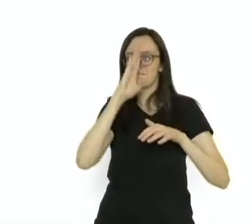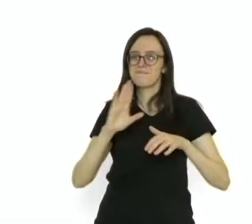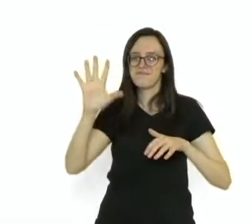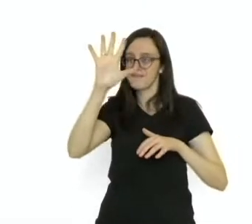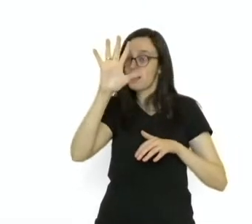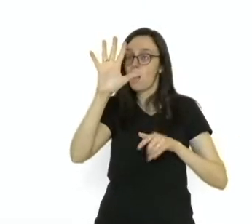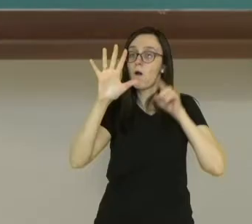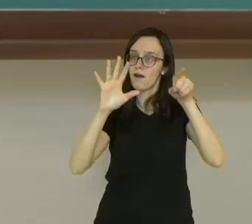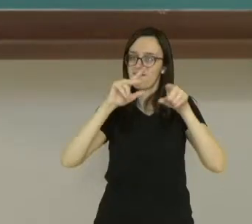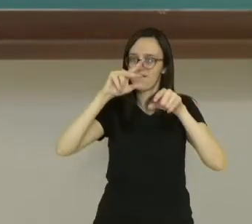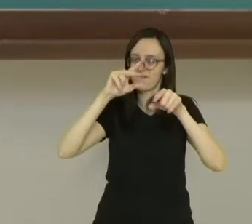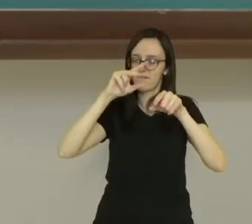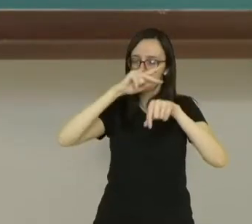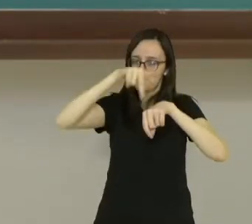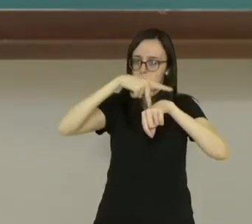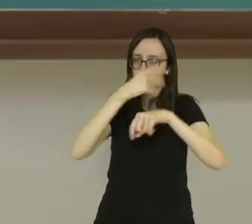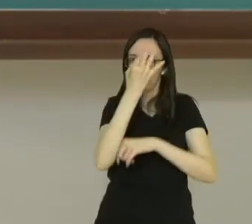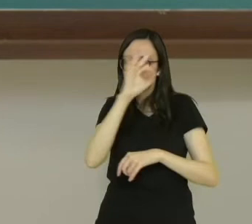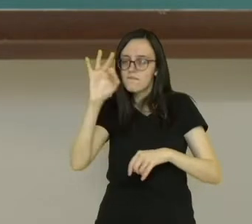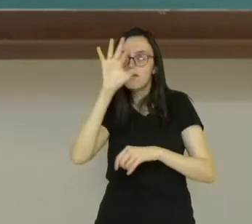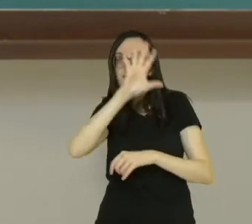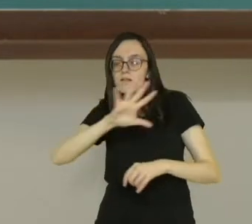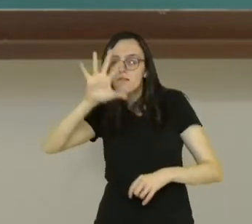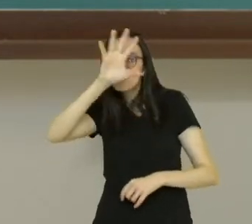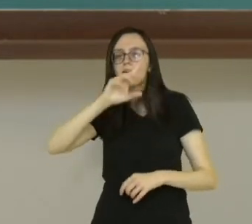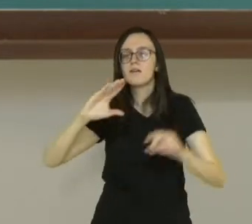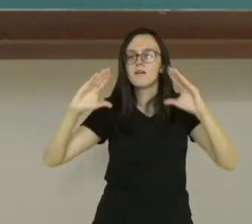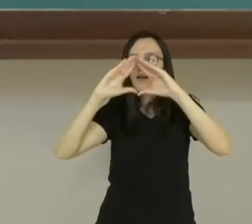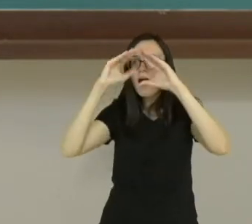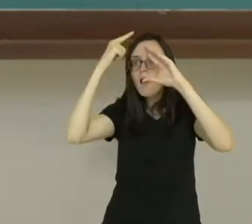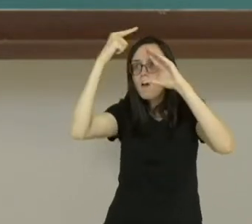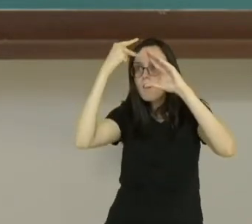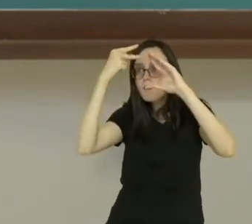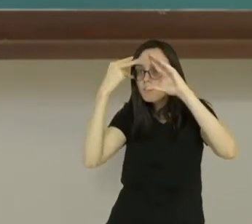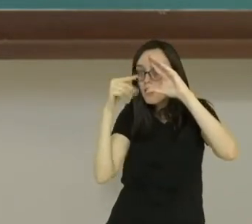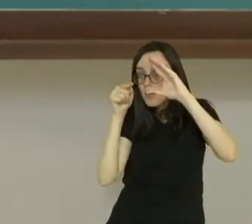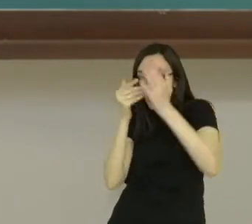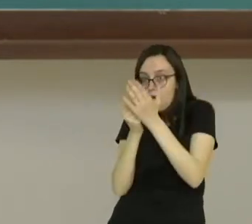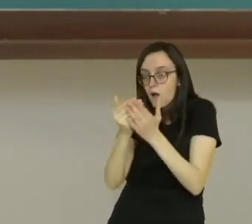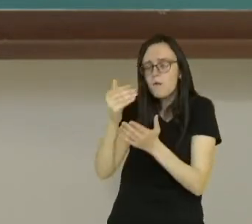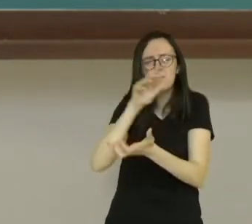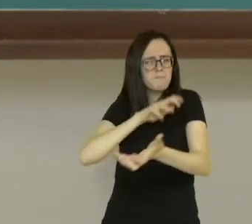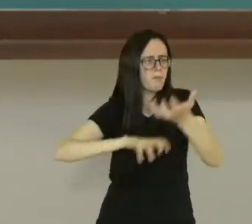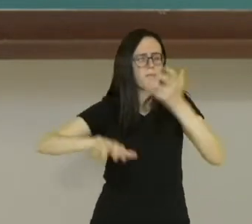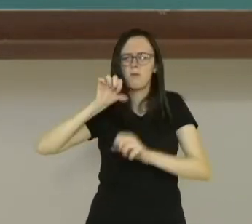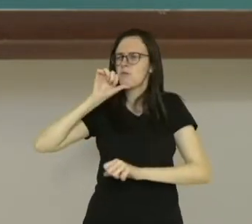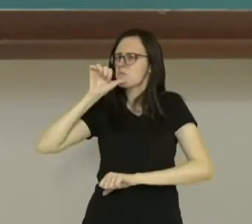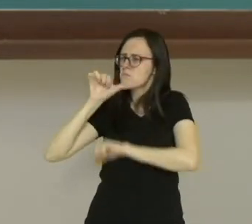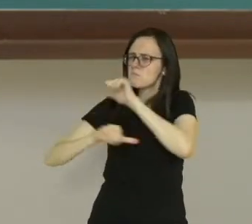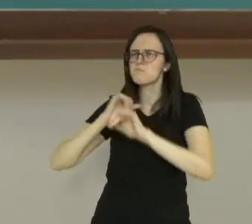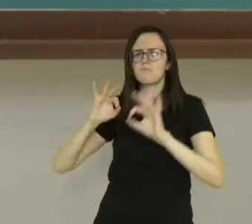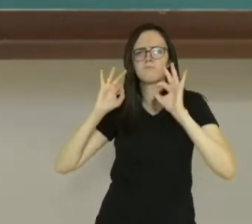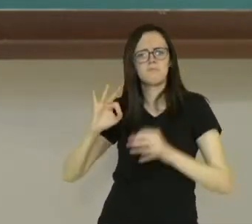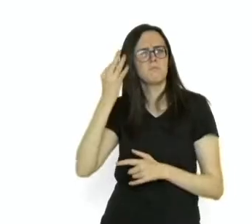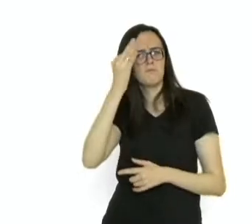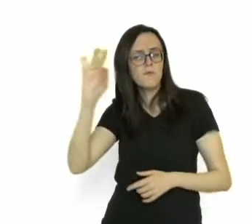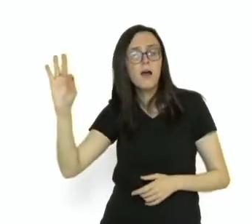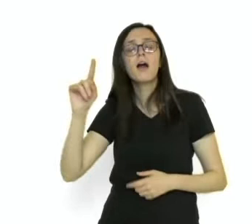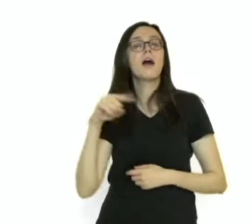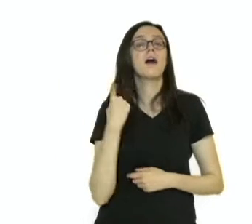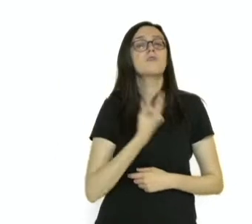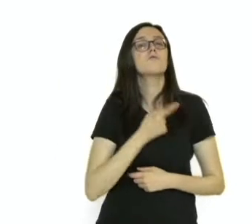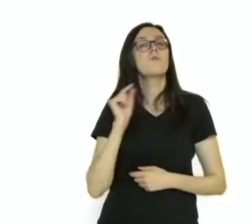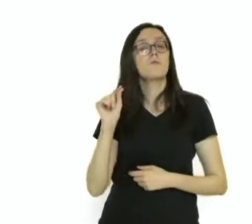aquela composta pelo Terceiro Estado, que começou todo aquele, todo o fuzuê para transformar a França, a gente